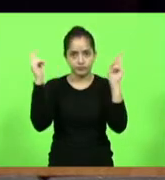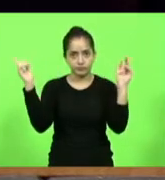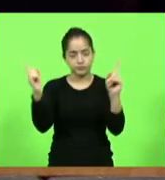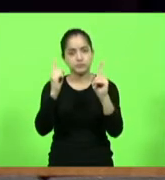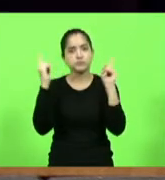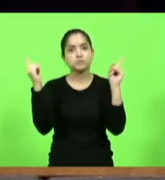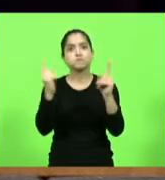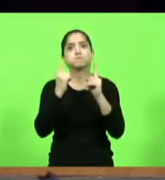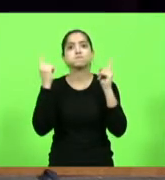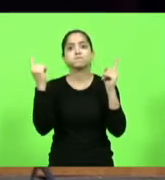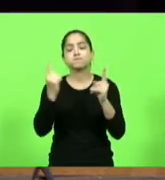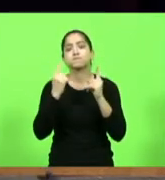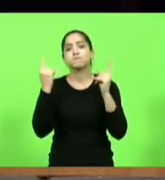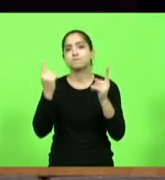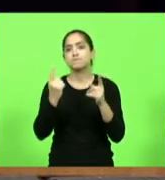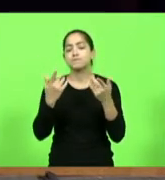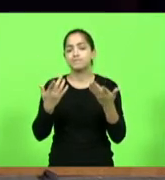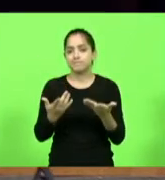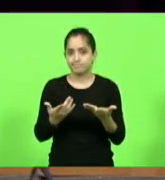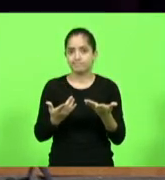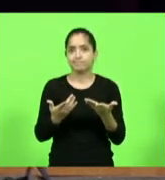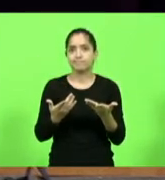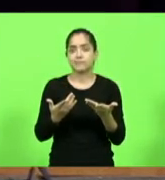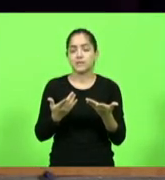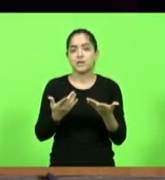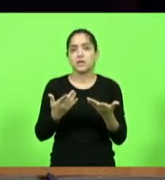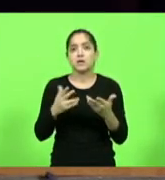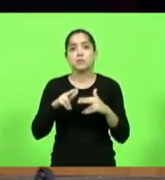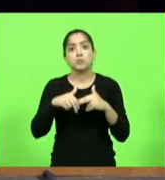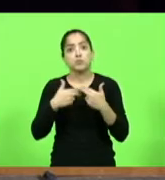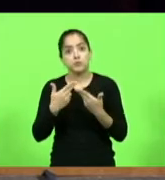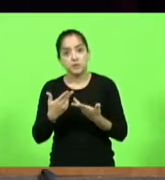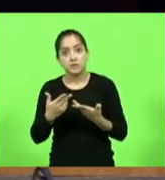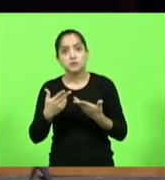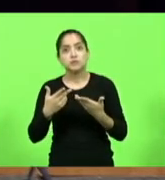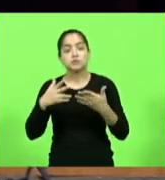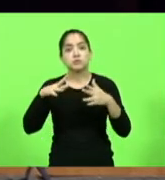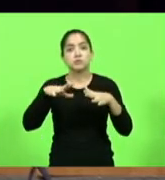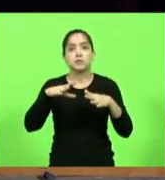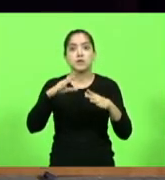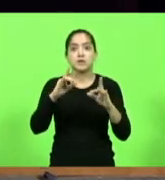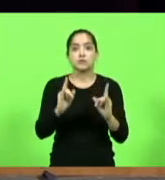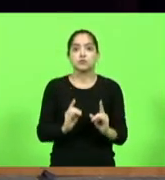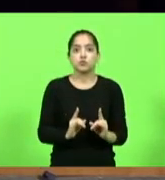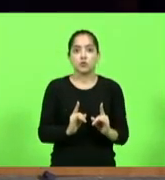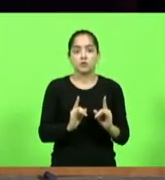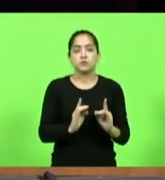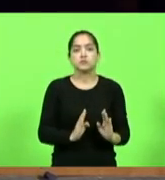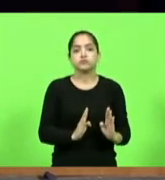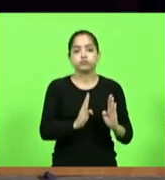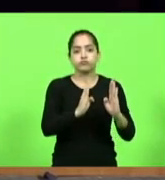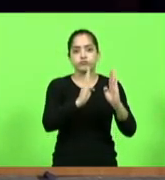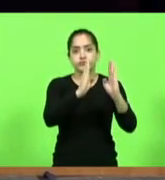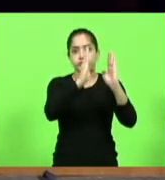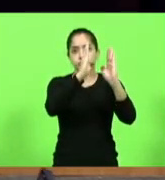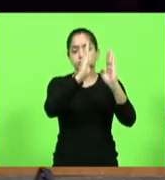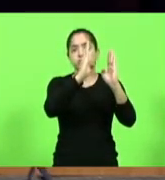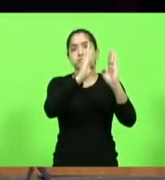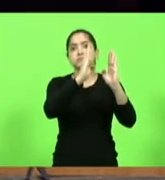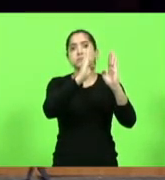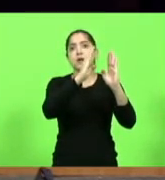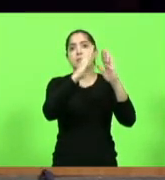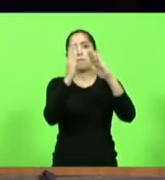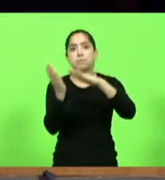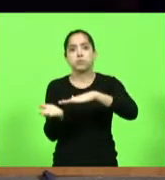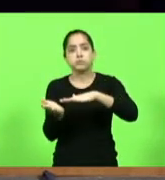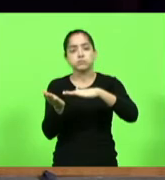que teria provocado a queda de 5 torres de uma linha de